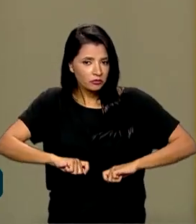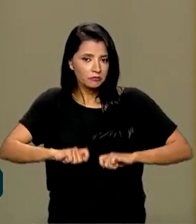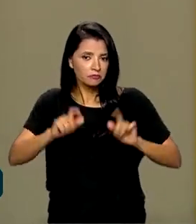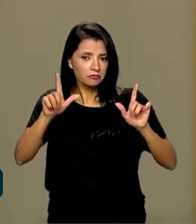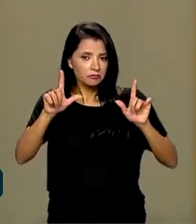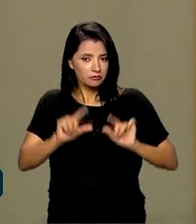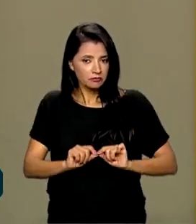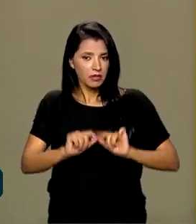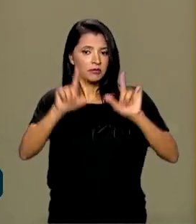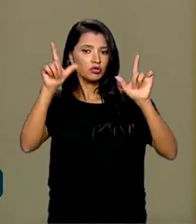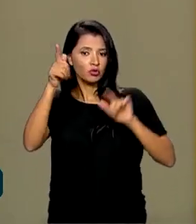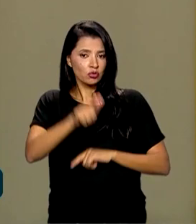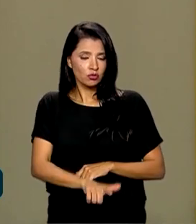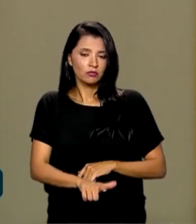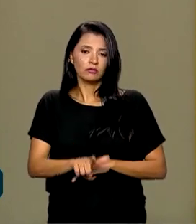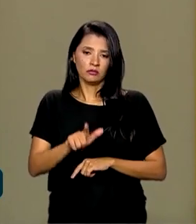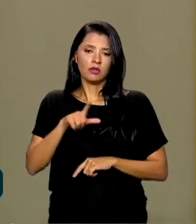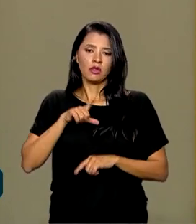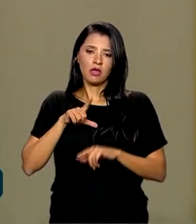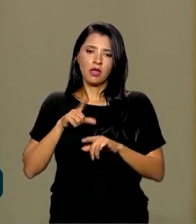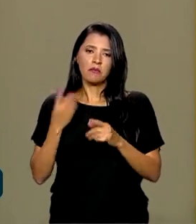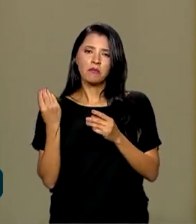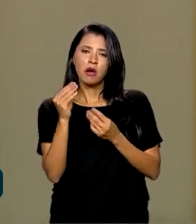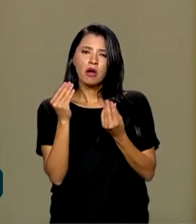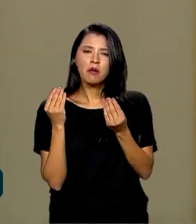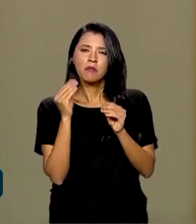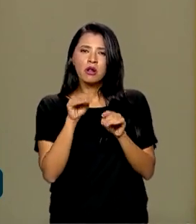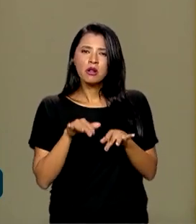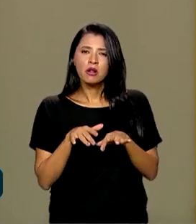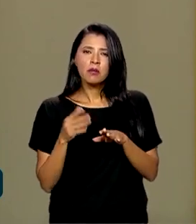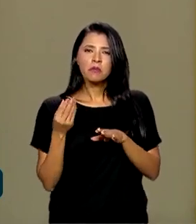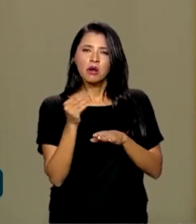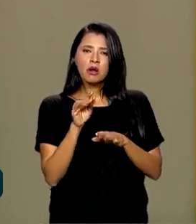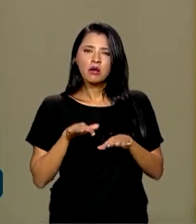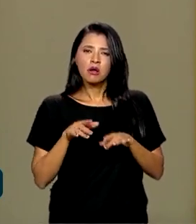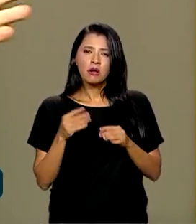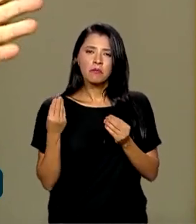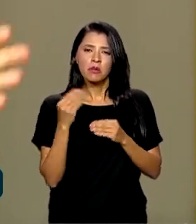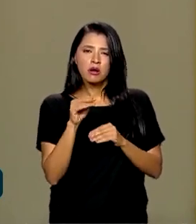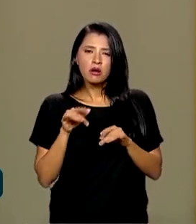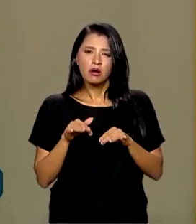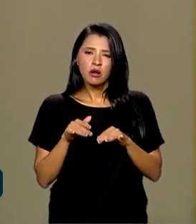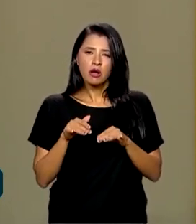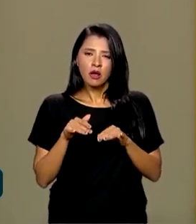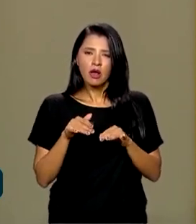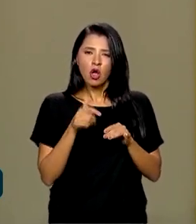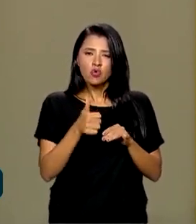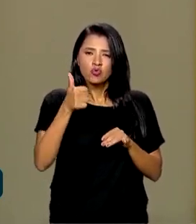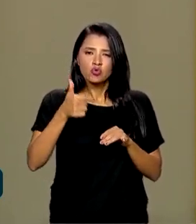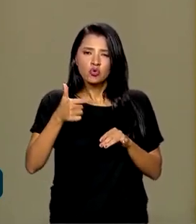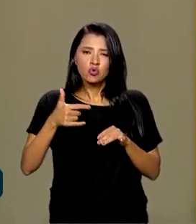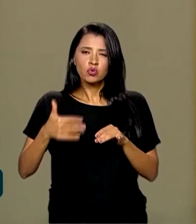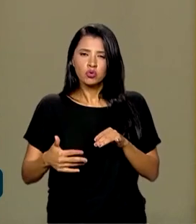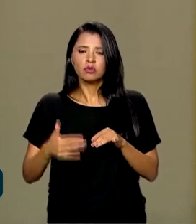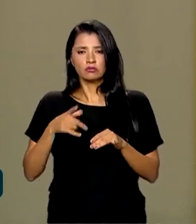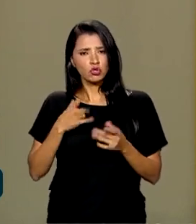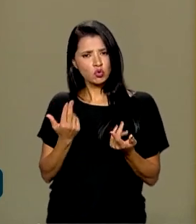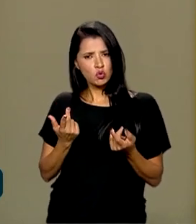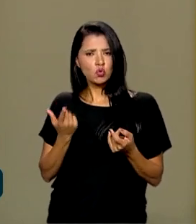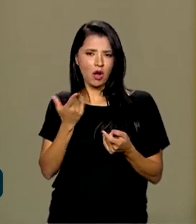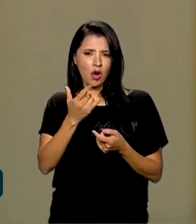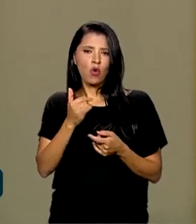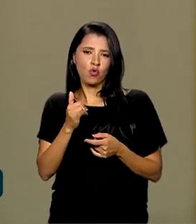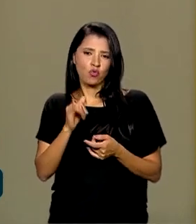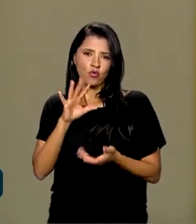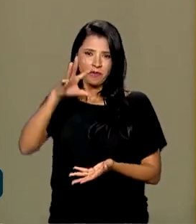passo a passo, vai, né, incluindo a proposta, né? É como se a gente estivesse ali preenchendo o nosso imposto de renda. Você